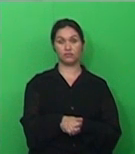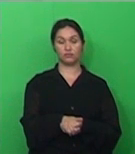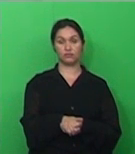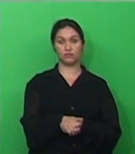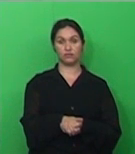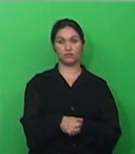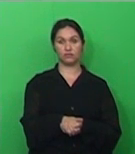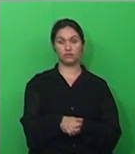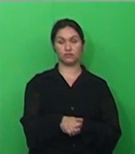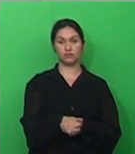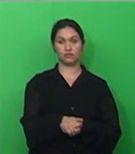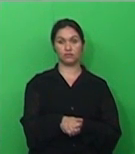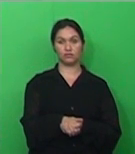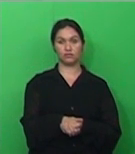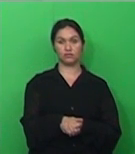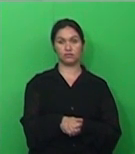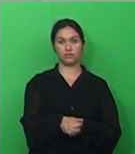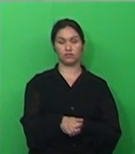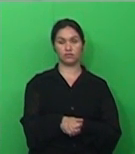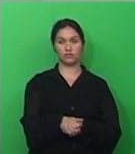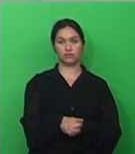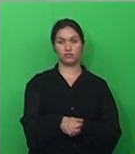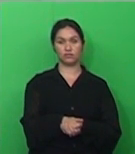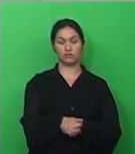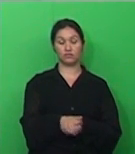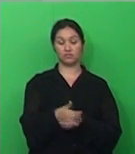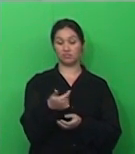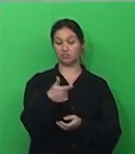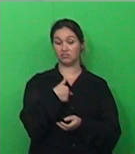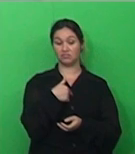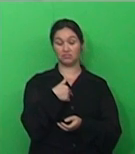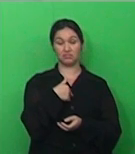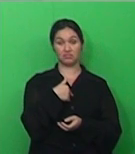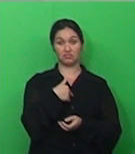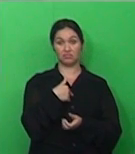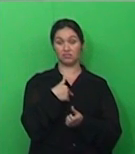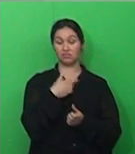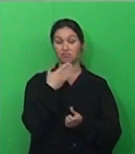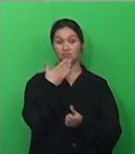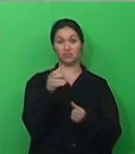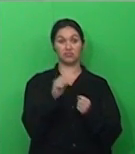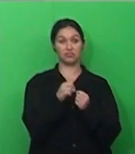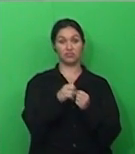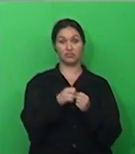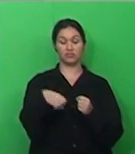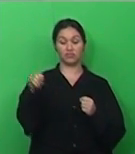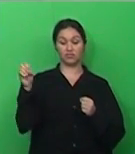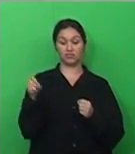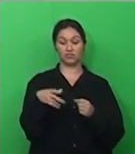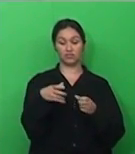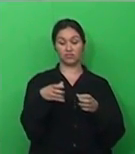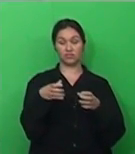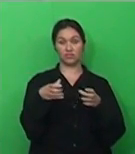não estou criando nenhuma nova secretaria, muito menos incumbindo o Poder Municipal a